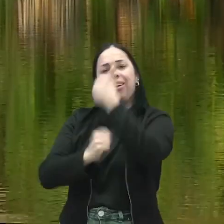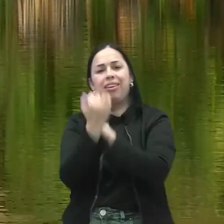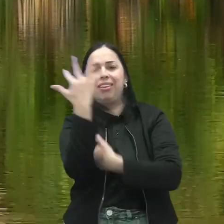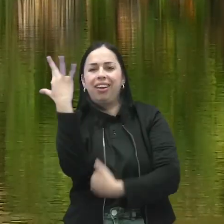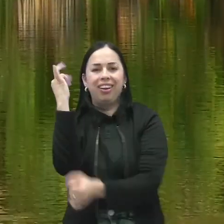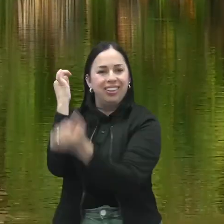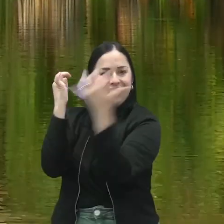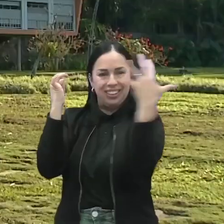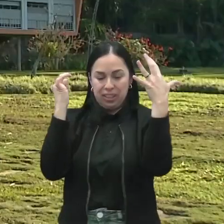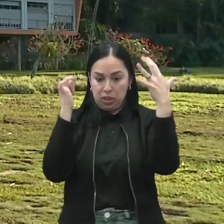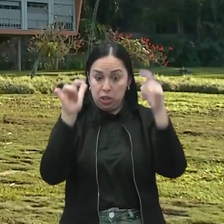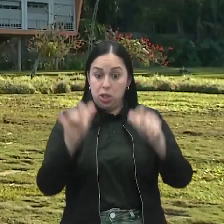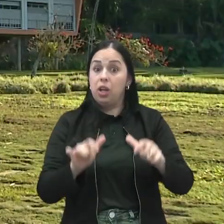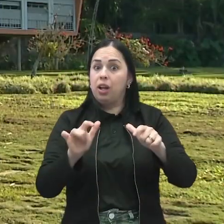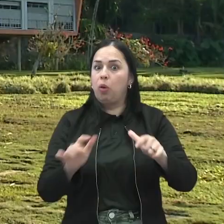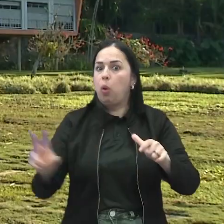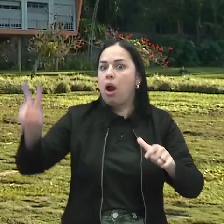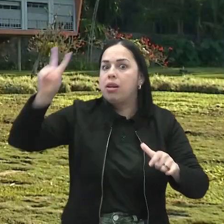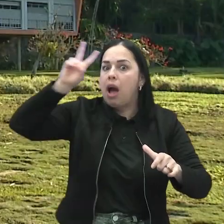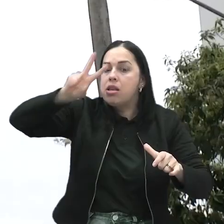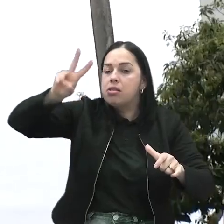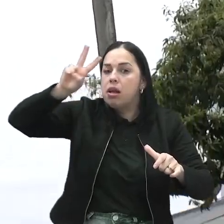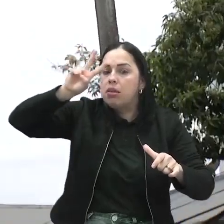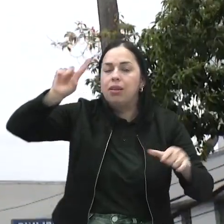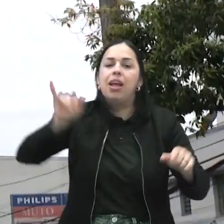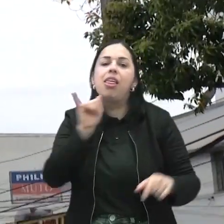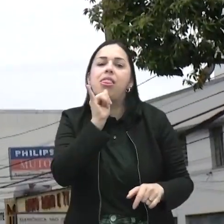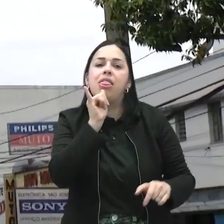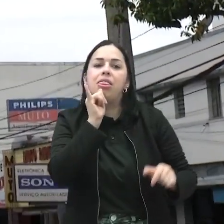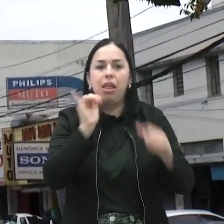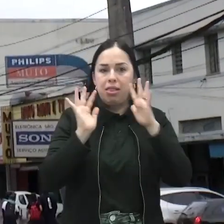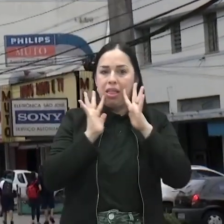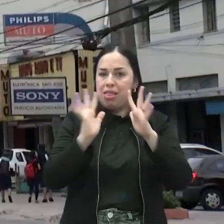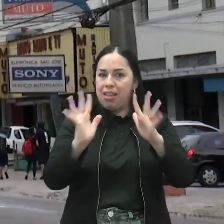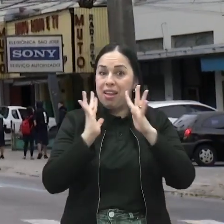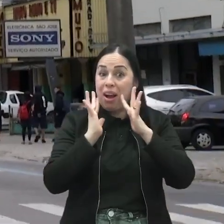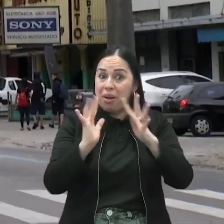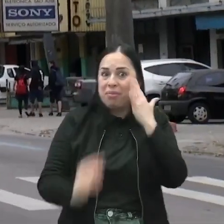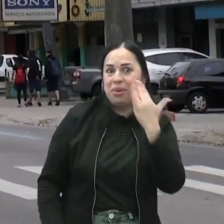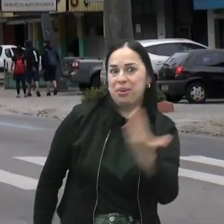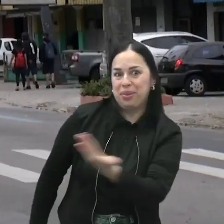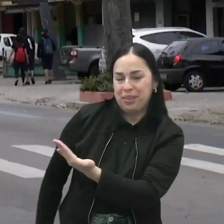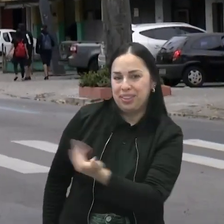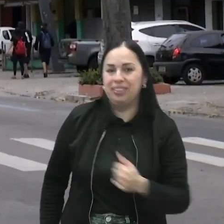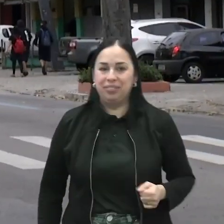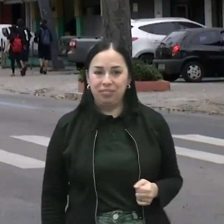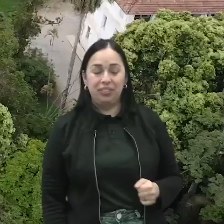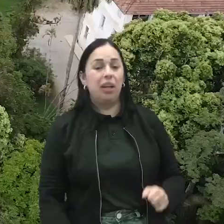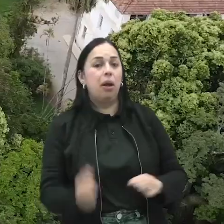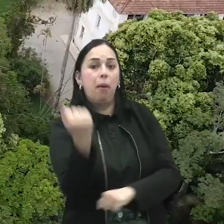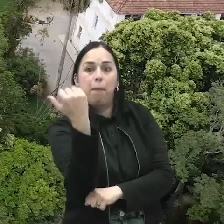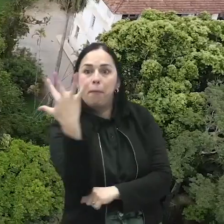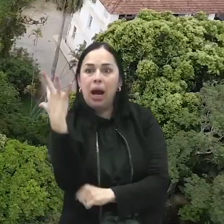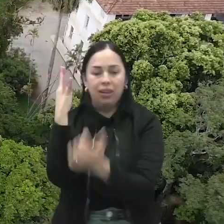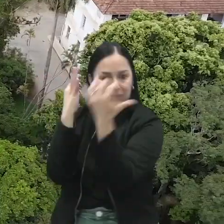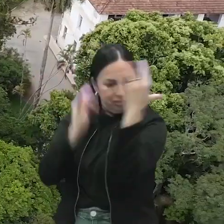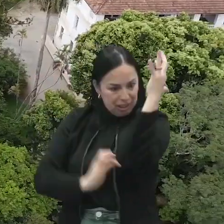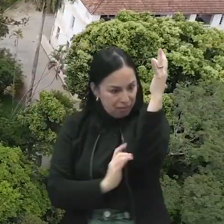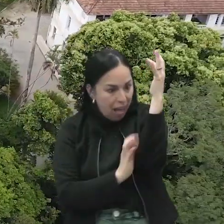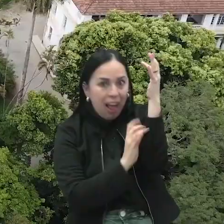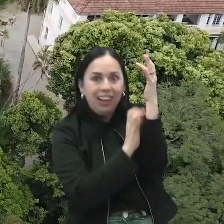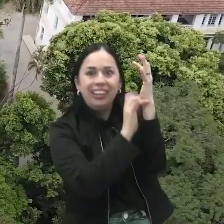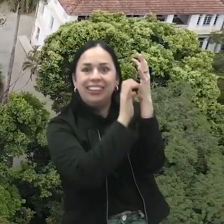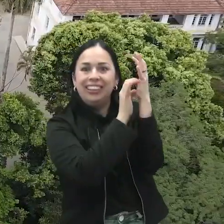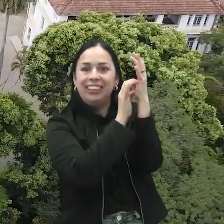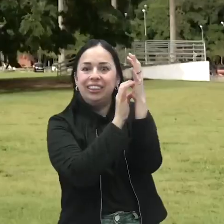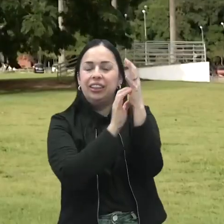belezas naturais e locais históricos. As palmeiras imperiais da Avenida João Guilhermino, o Parque